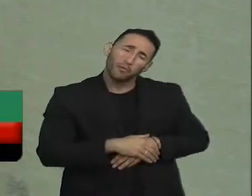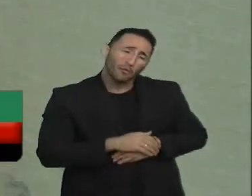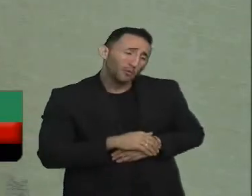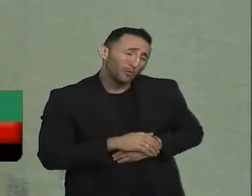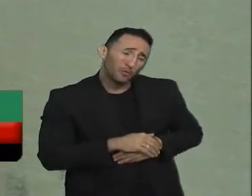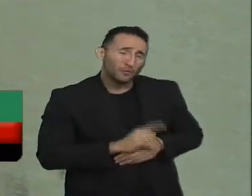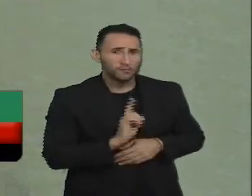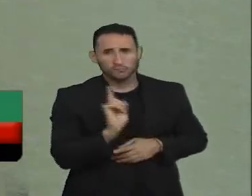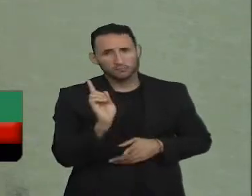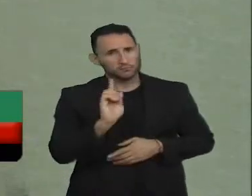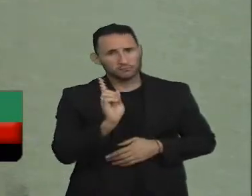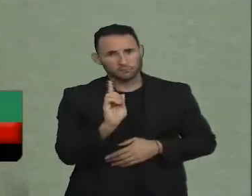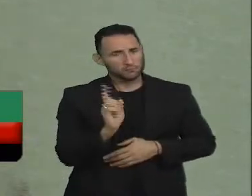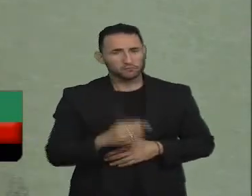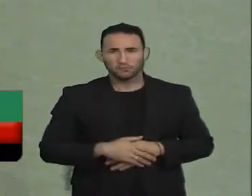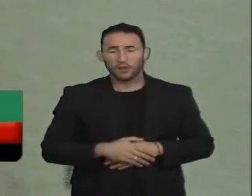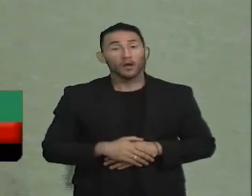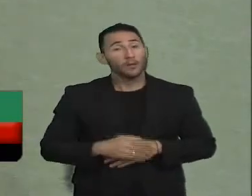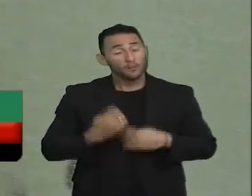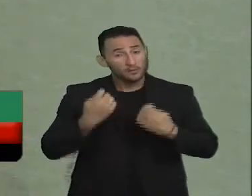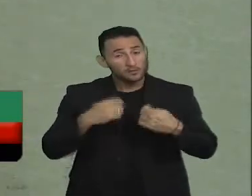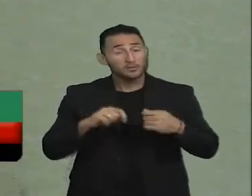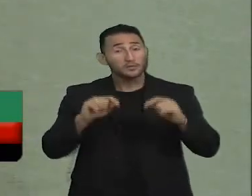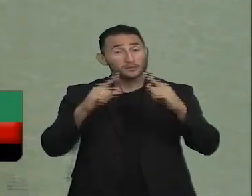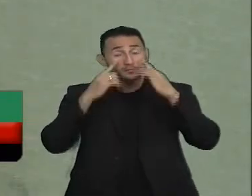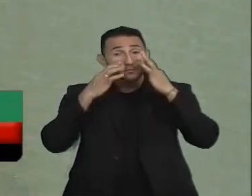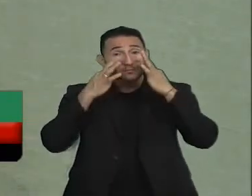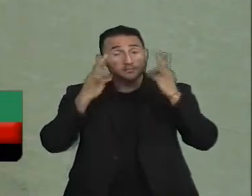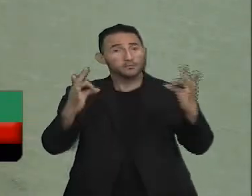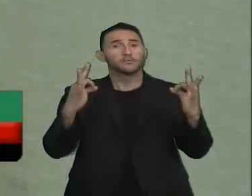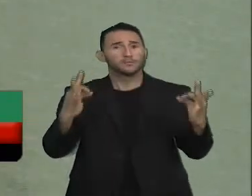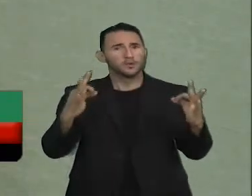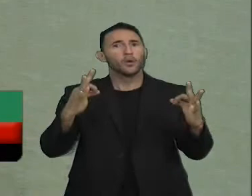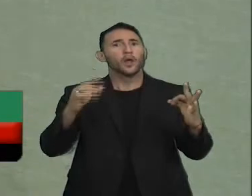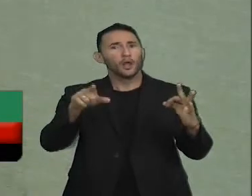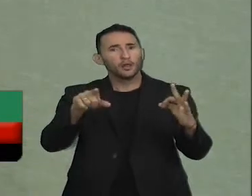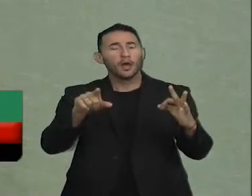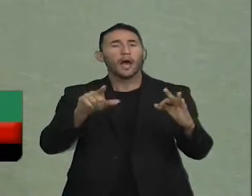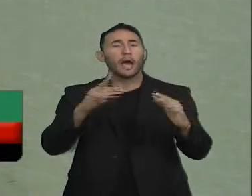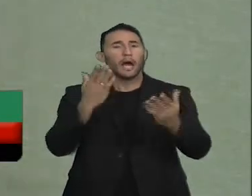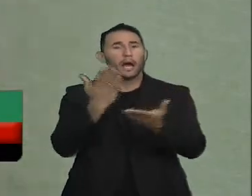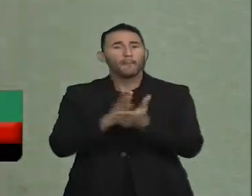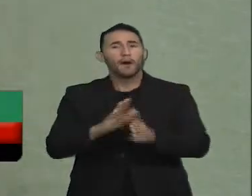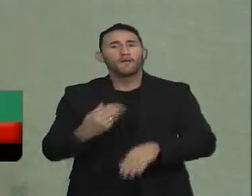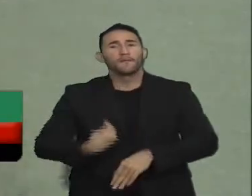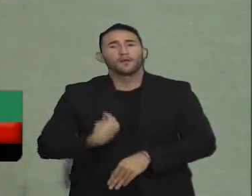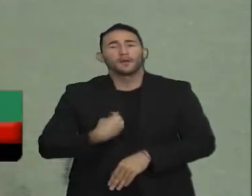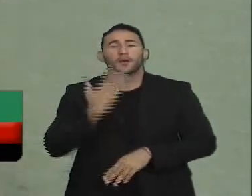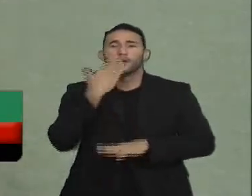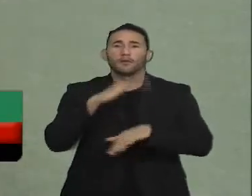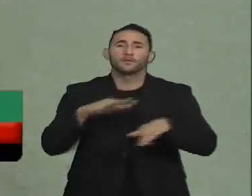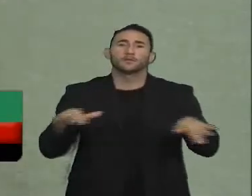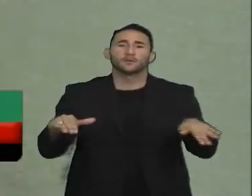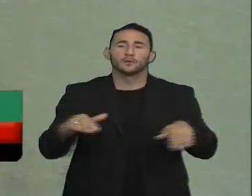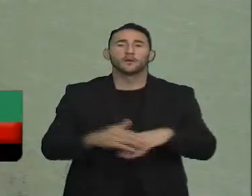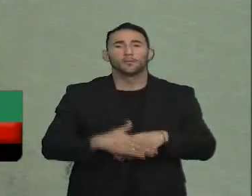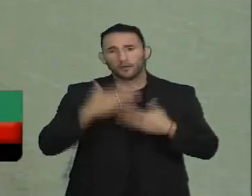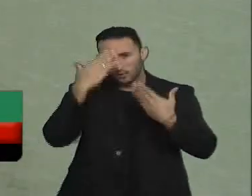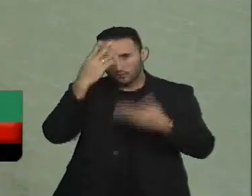que essas pessoas estão tirando a vida das nossas crianças. Muito obrigada, senhor presidente, pela